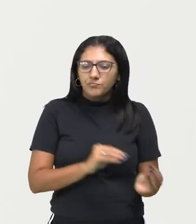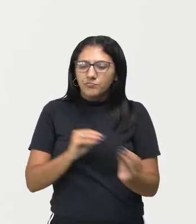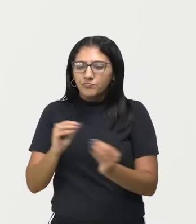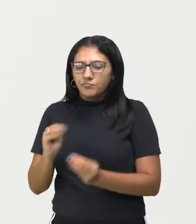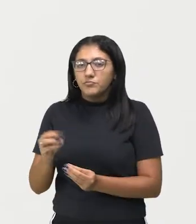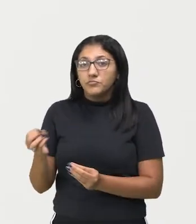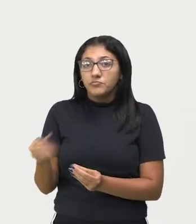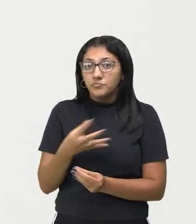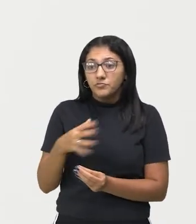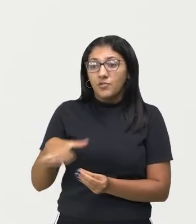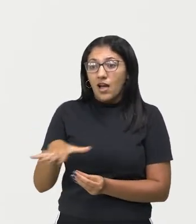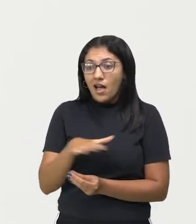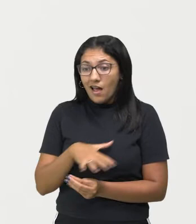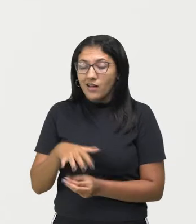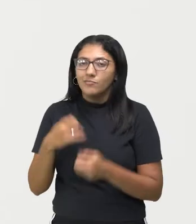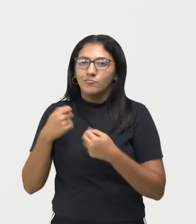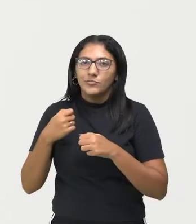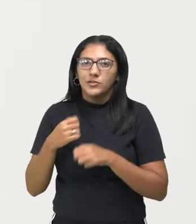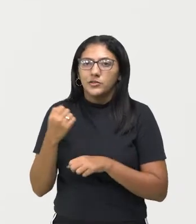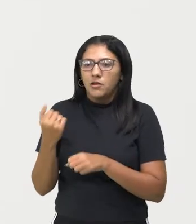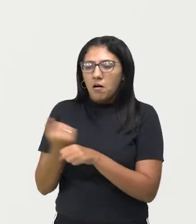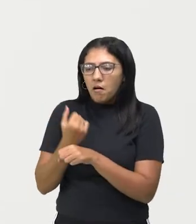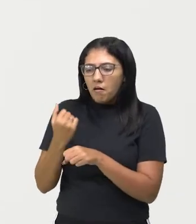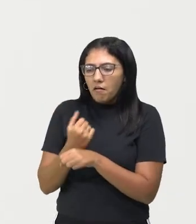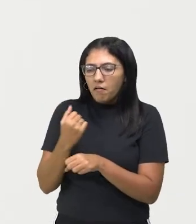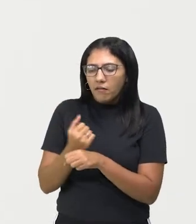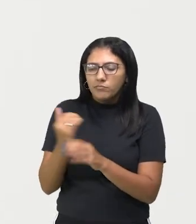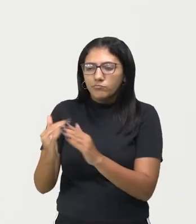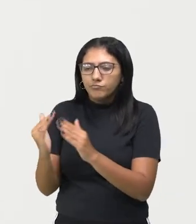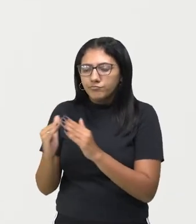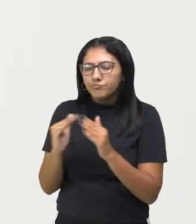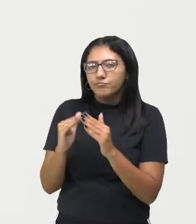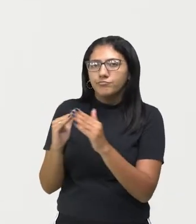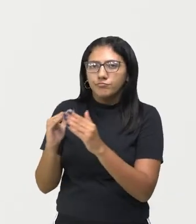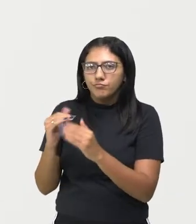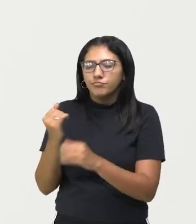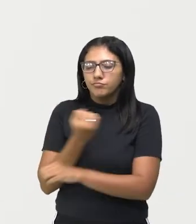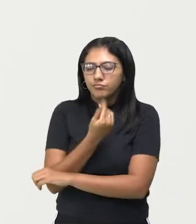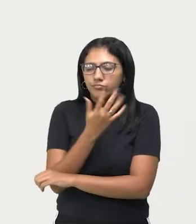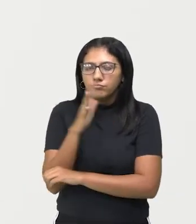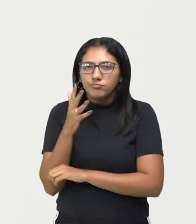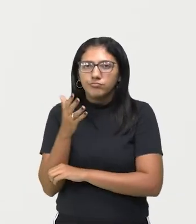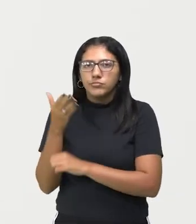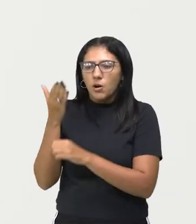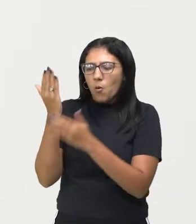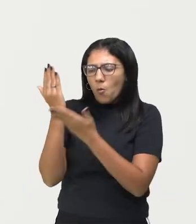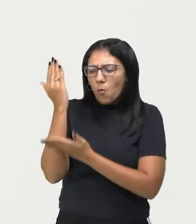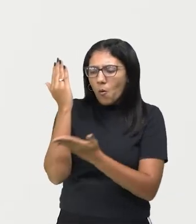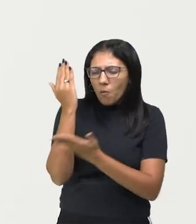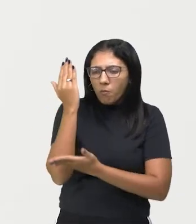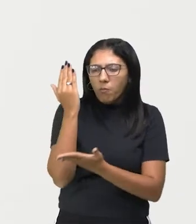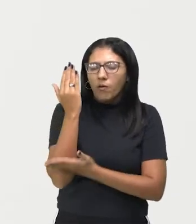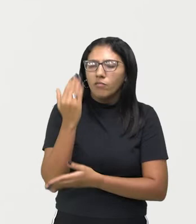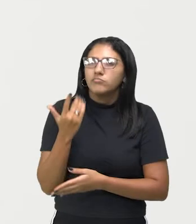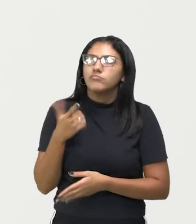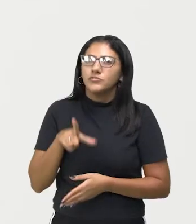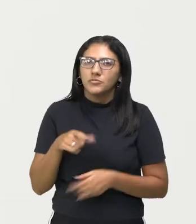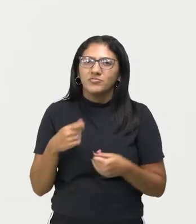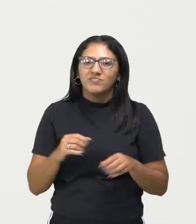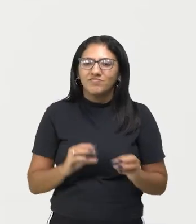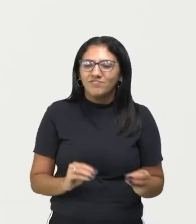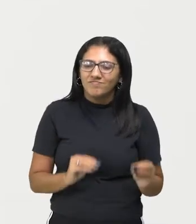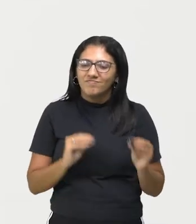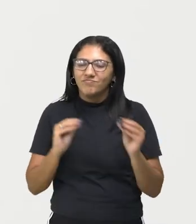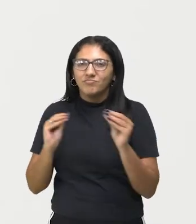local onde ela vai desmatar novamente. Então, já há esse impacto no reassentamento, porque eles vão afetar as